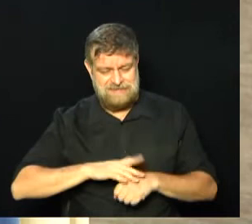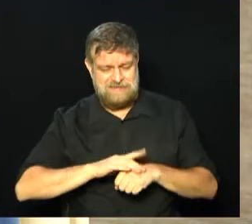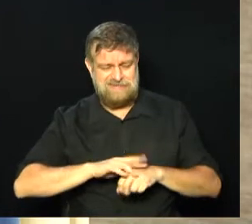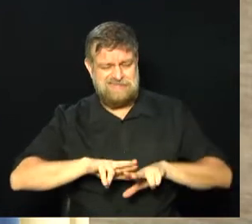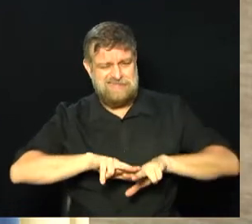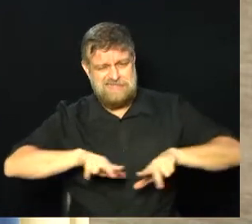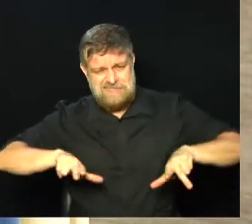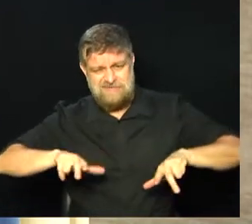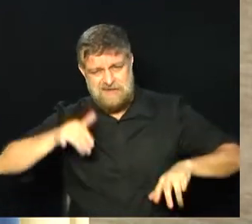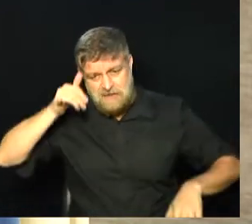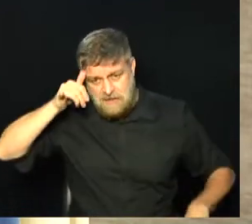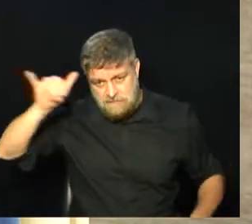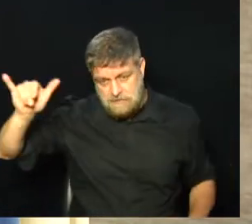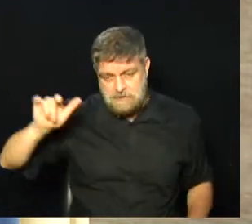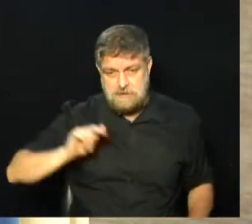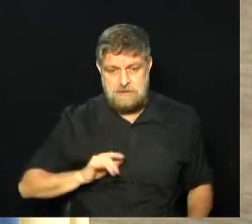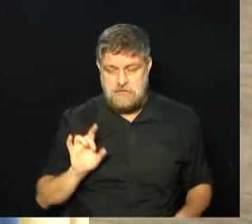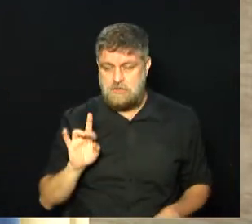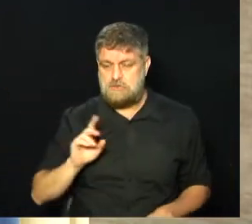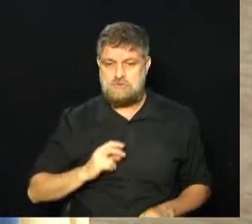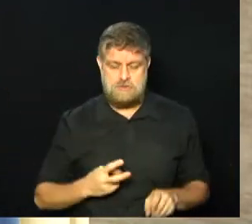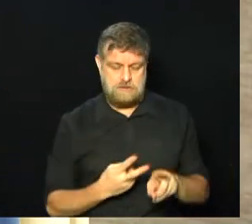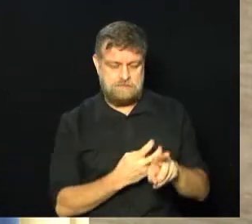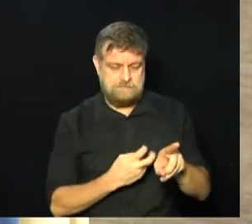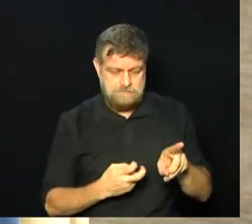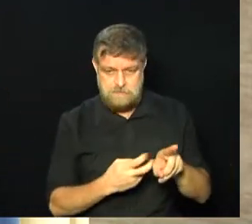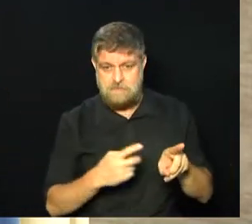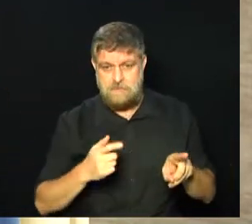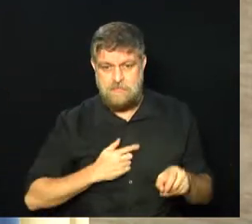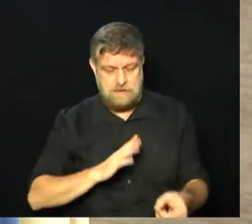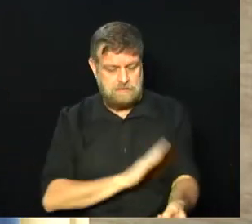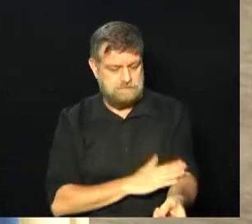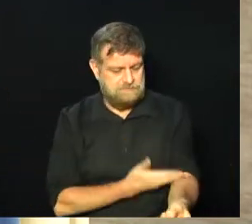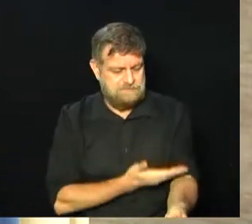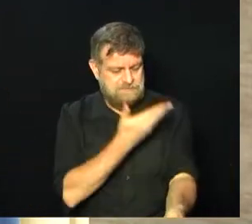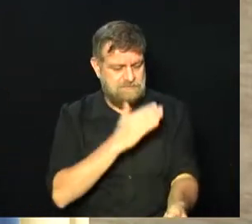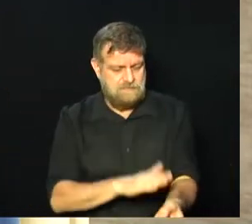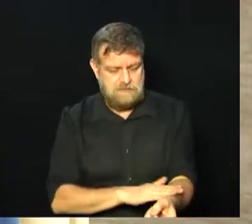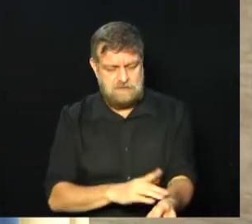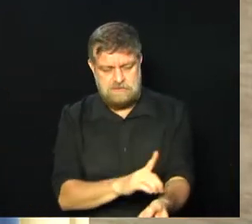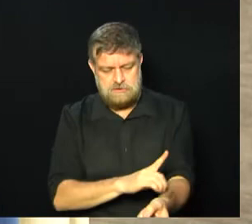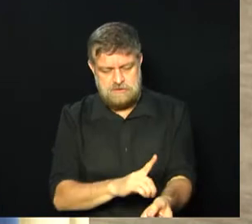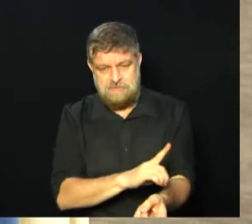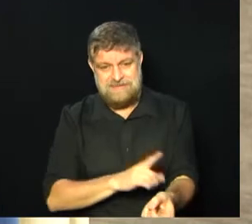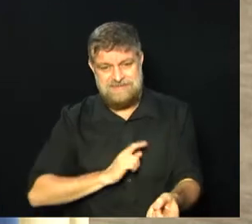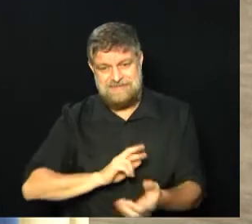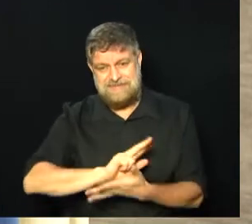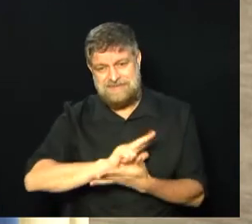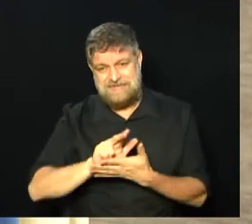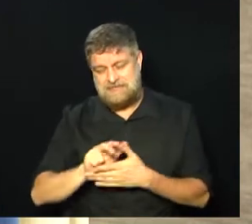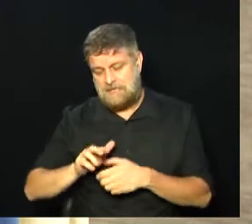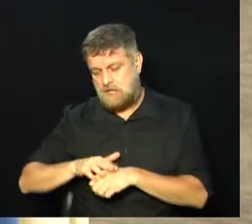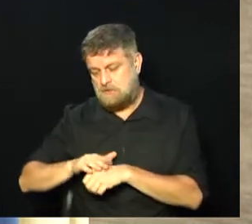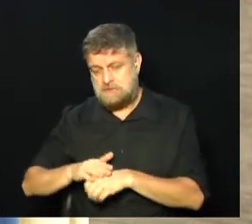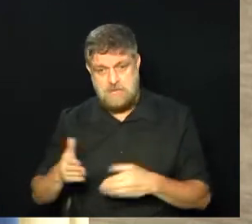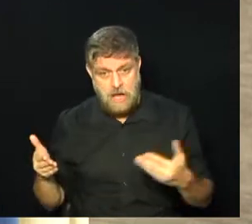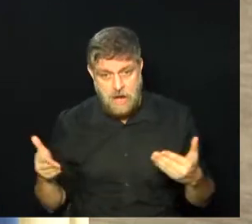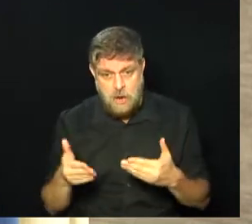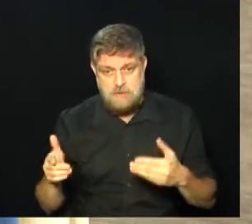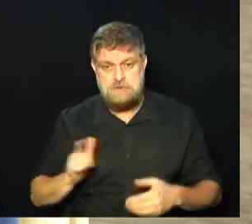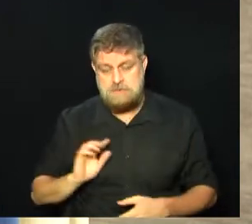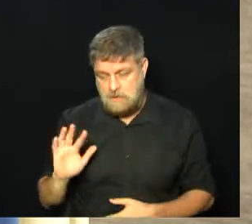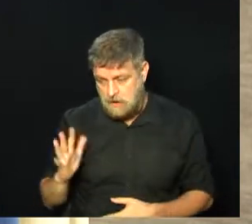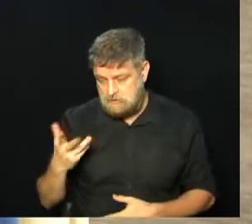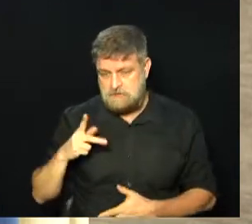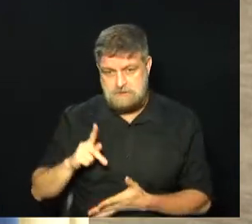doenças, não só de câncer de próstata, mas de hipertensão, diabetes, enfim, tantas outras doenças que hoje são uma realidade. Hoje